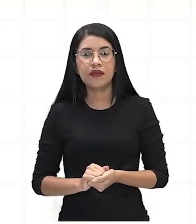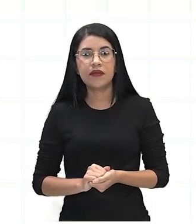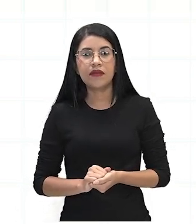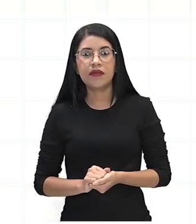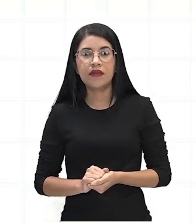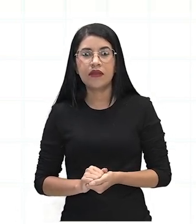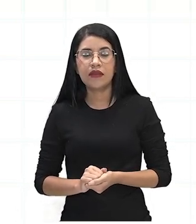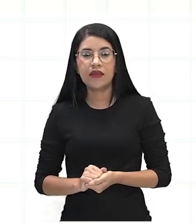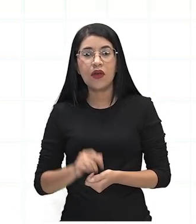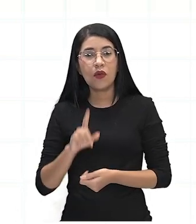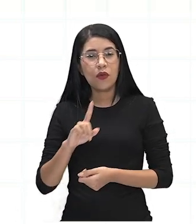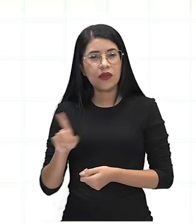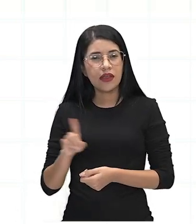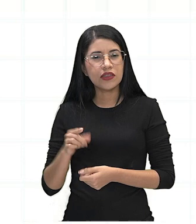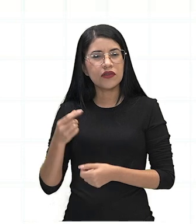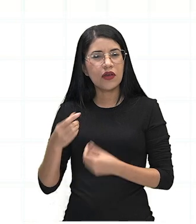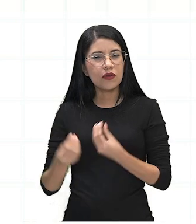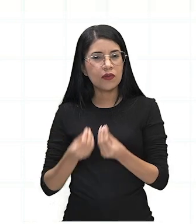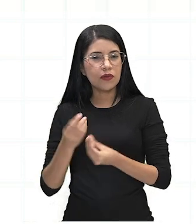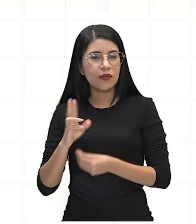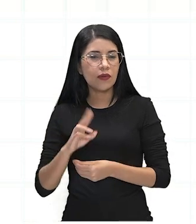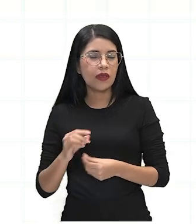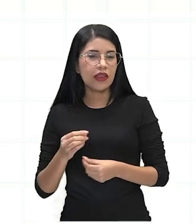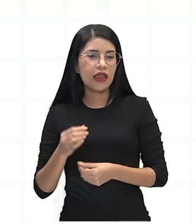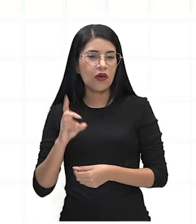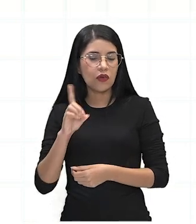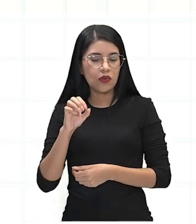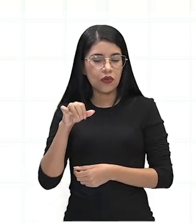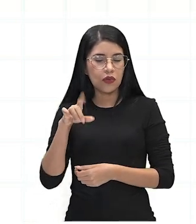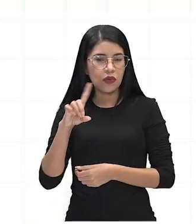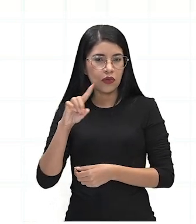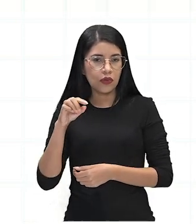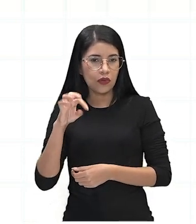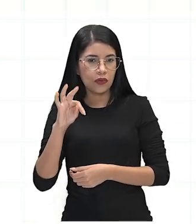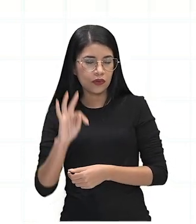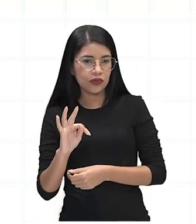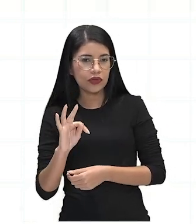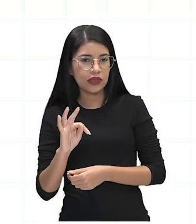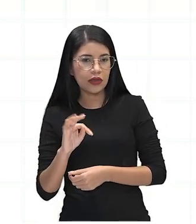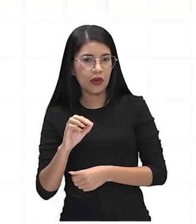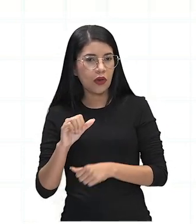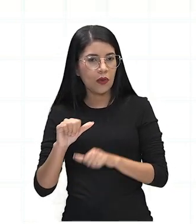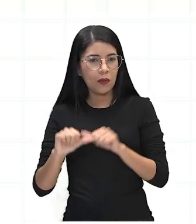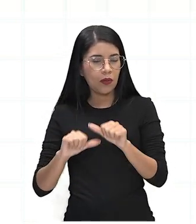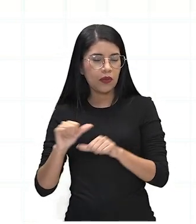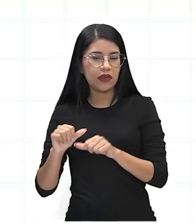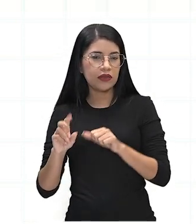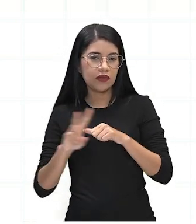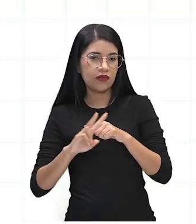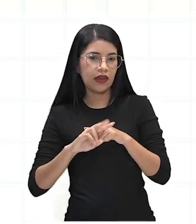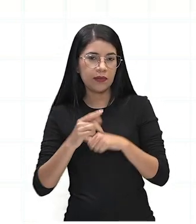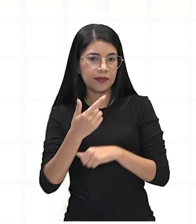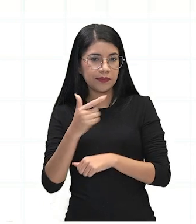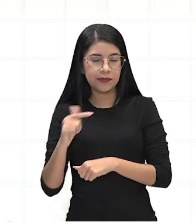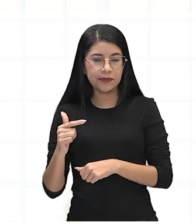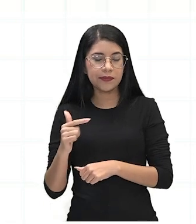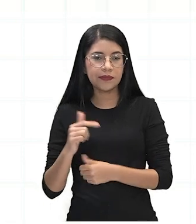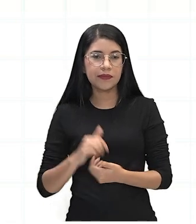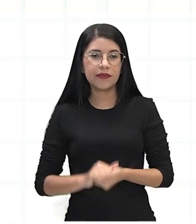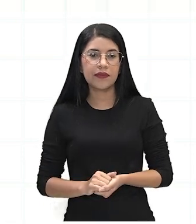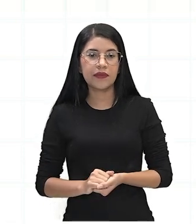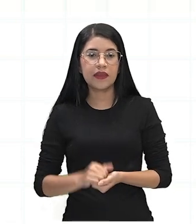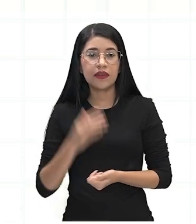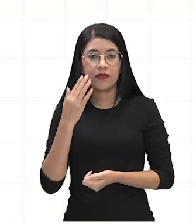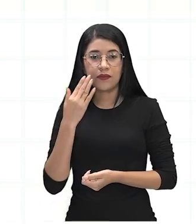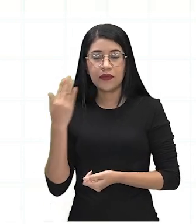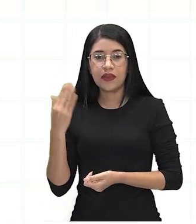don't, tá? O verbo não vai precisar de modificação também, certo? E daí que fica assim. Don't